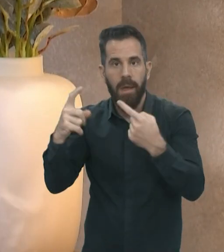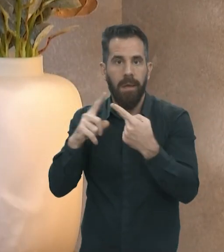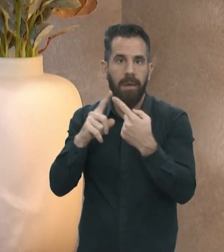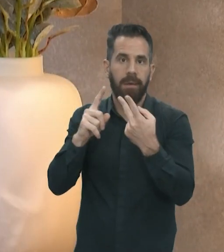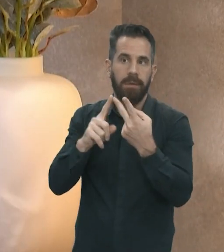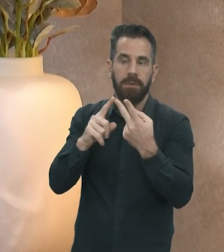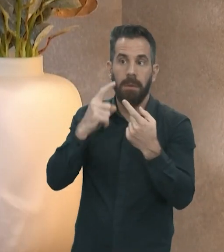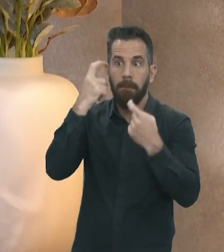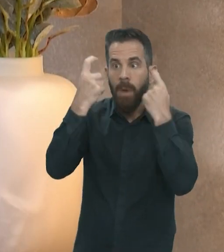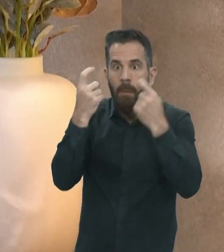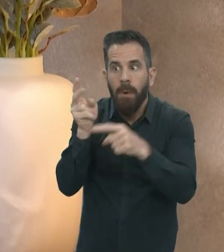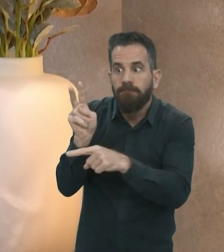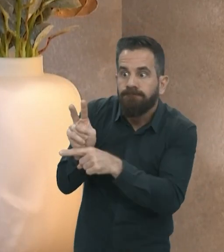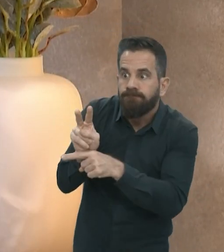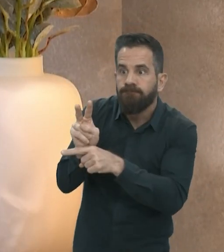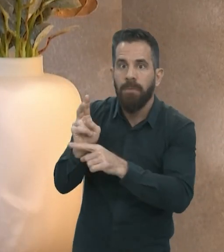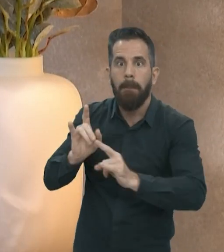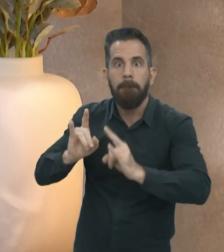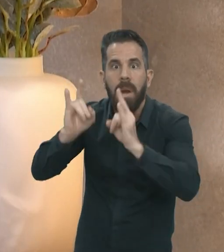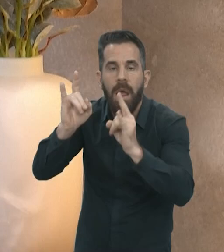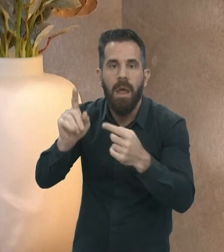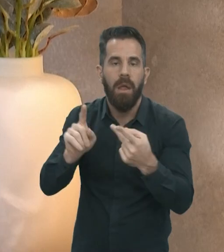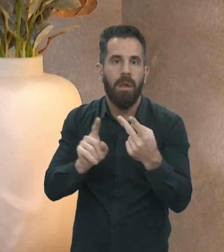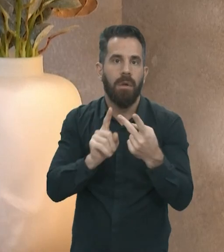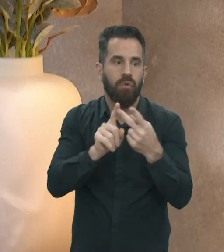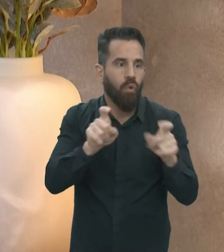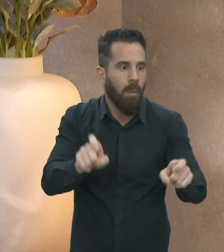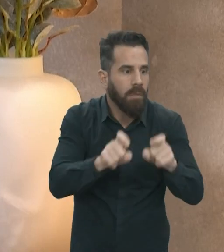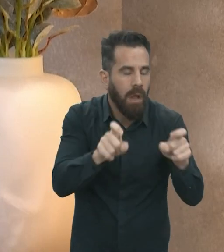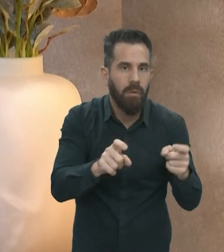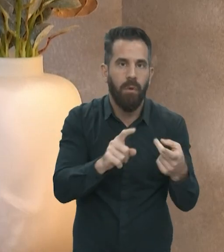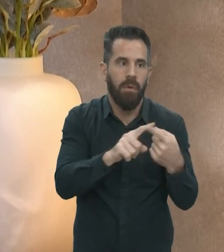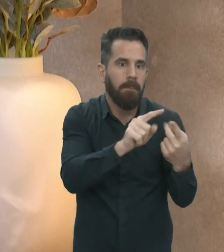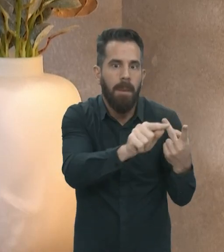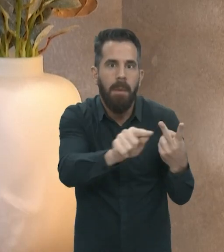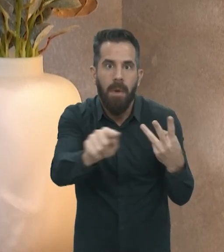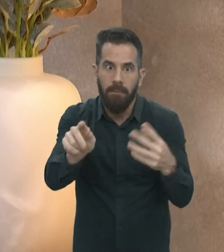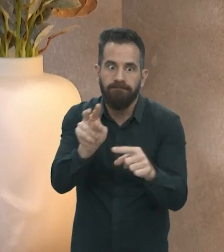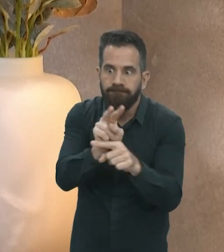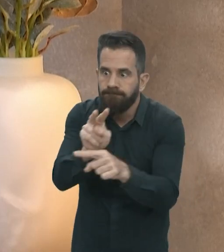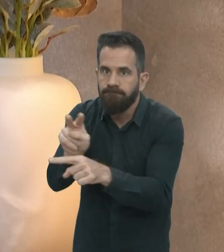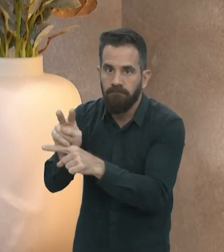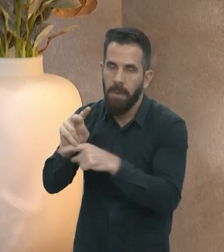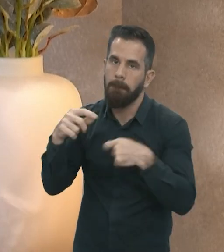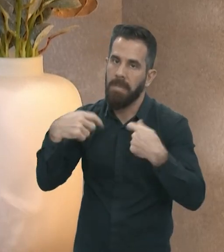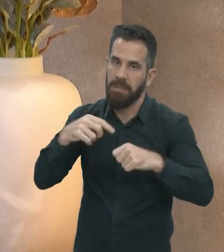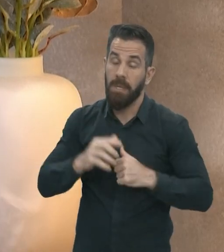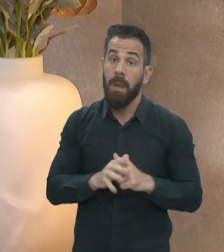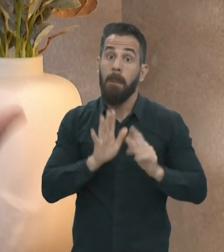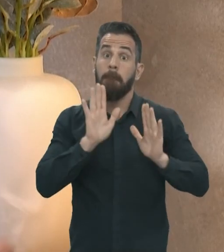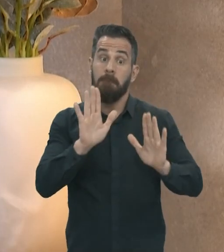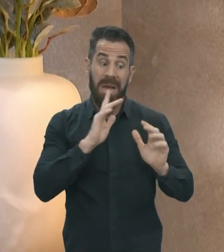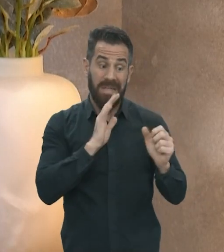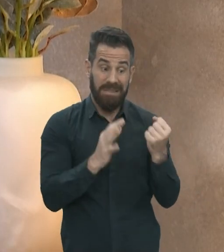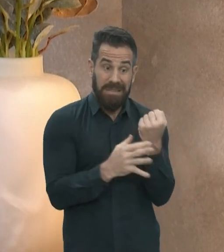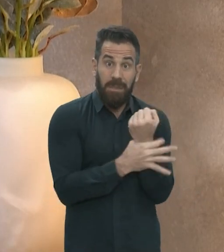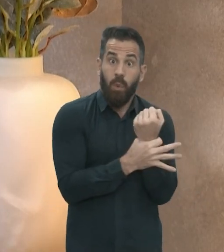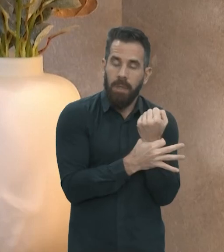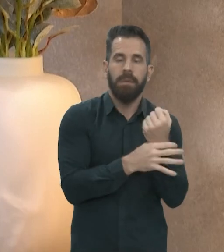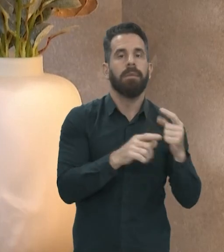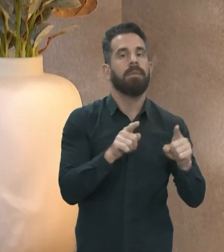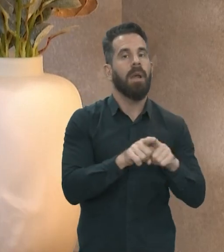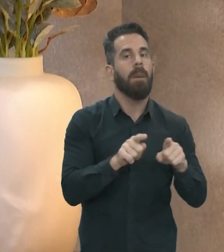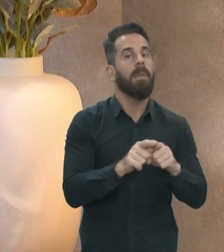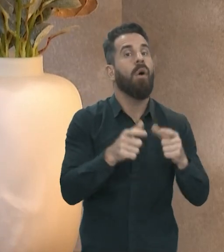prédios, enfim, as instalações, os equipamentos, mas a segurança, ela permeia também o mundo hoje digital, o